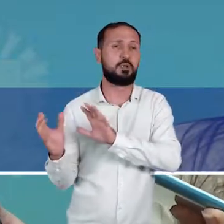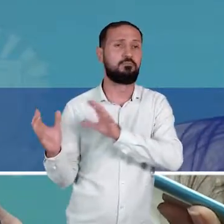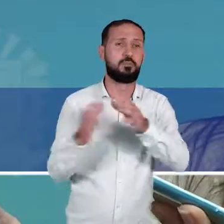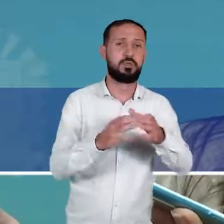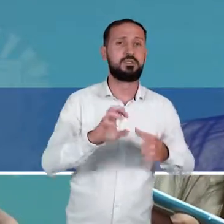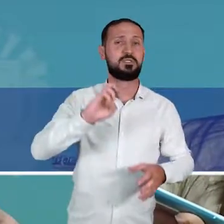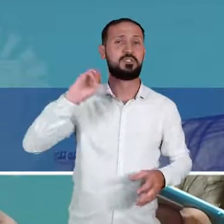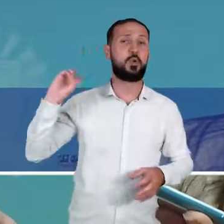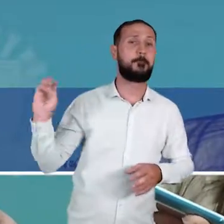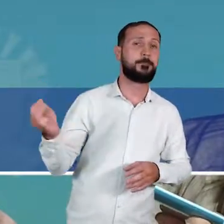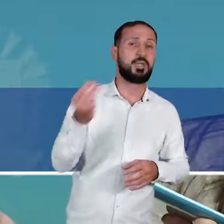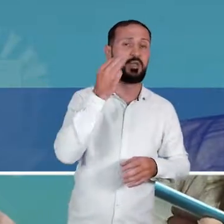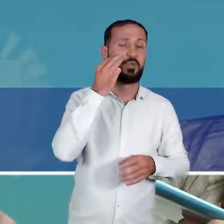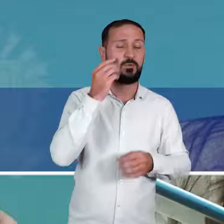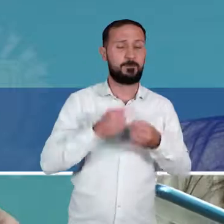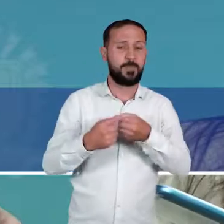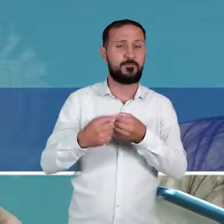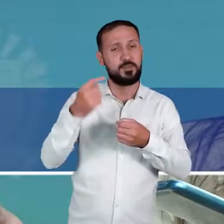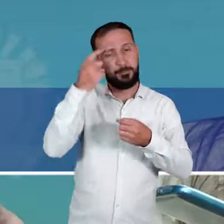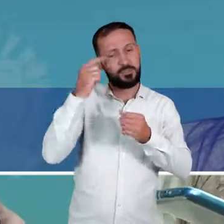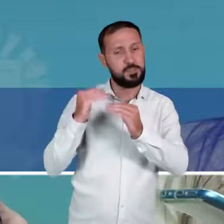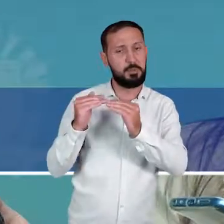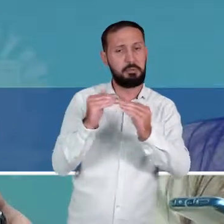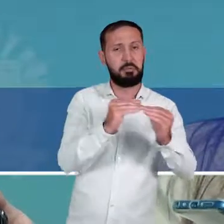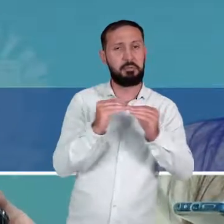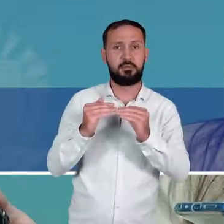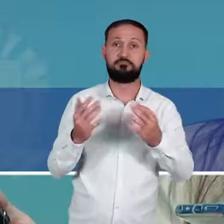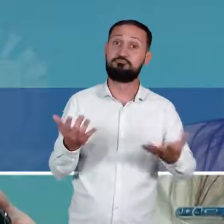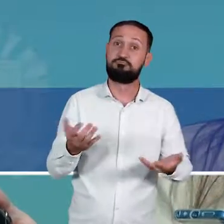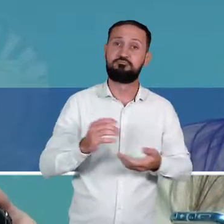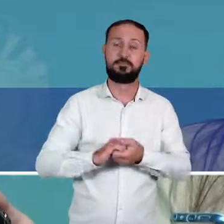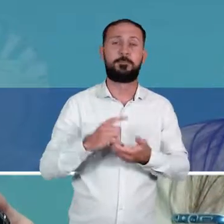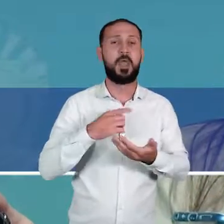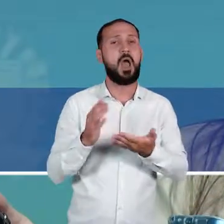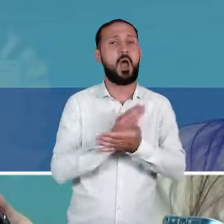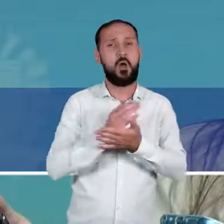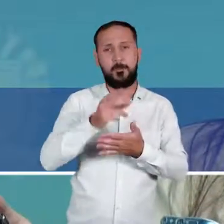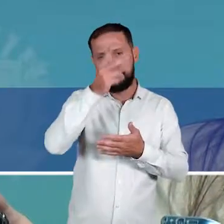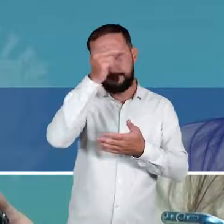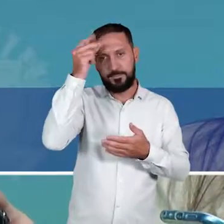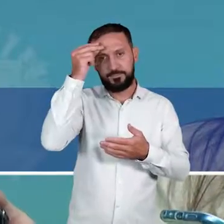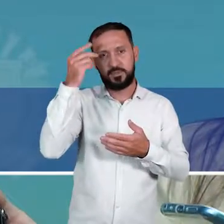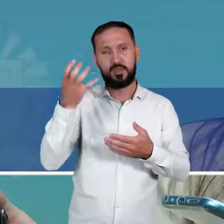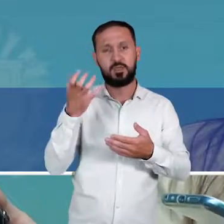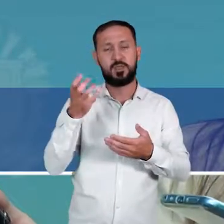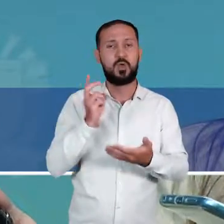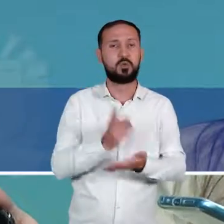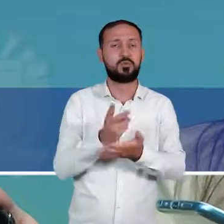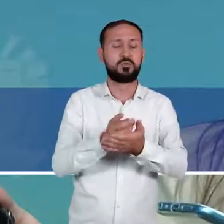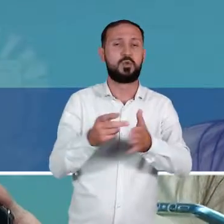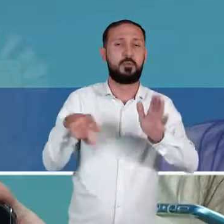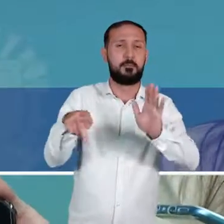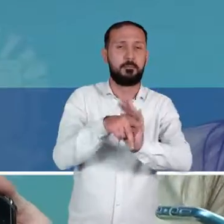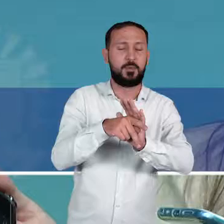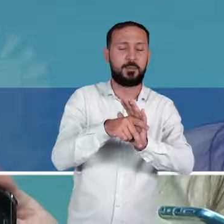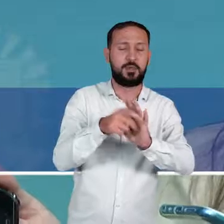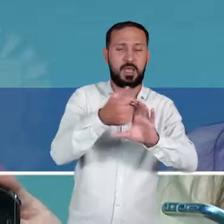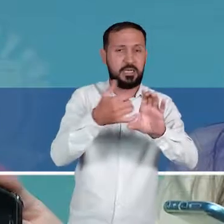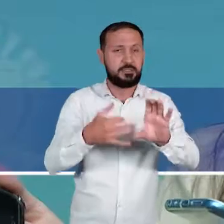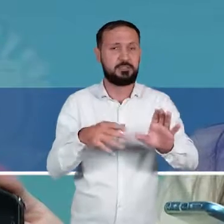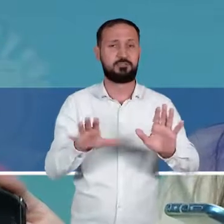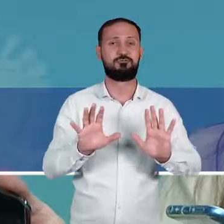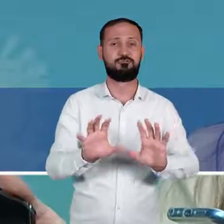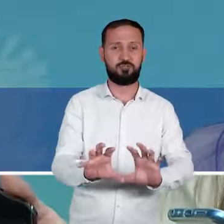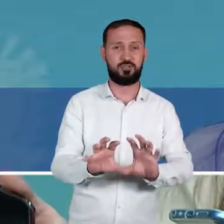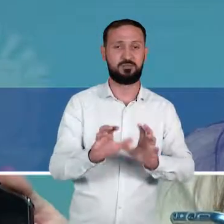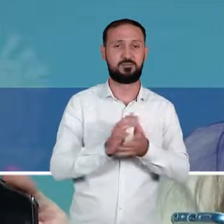que 5.800 municípios vão estar pensando igual. Tem município que vai ter a sua característica individual. Então,